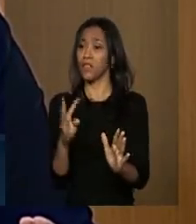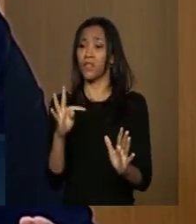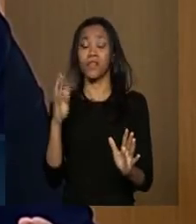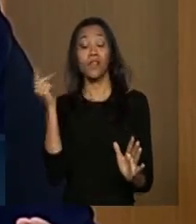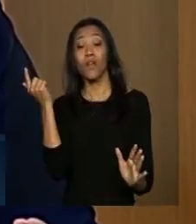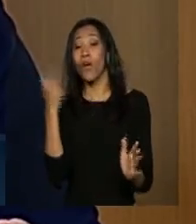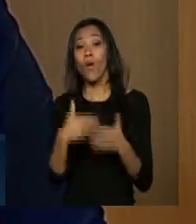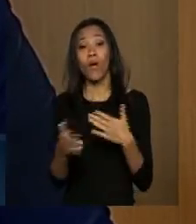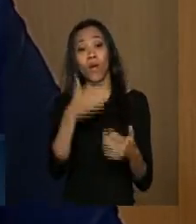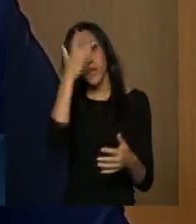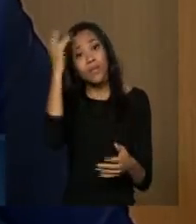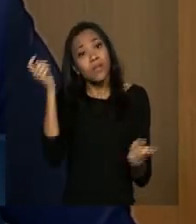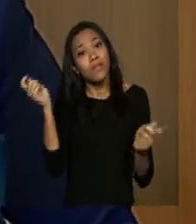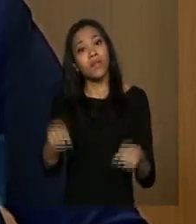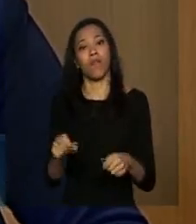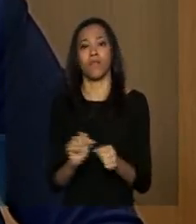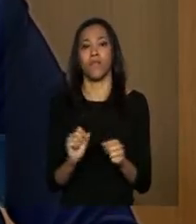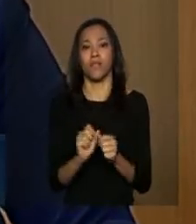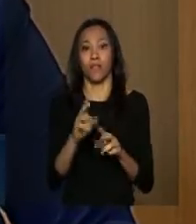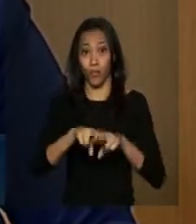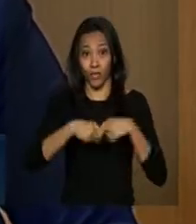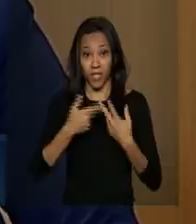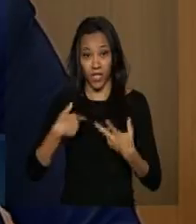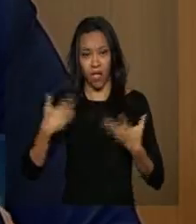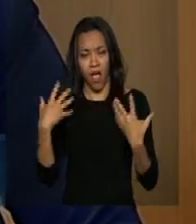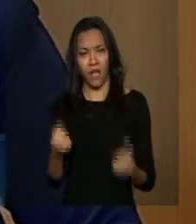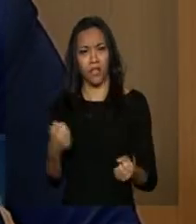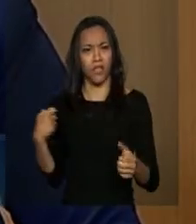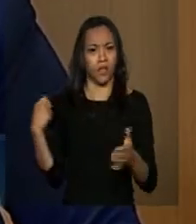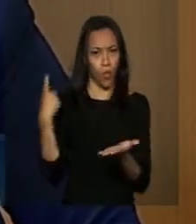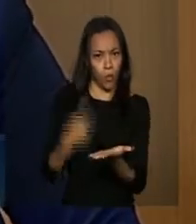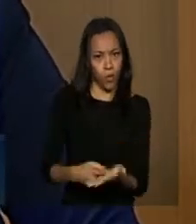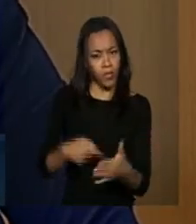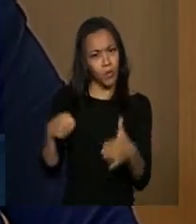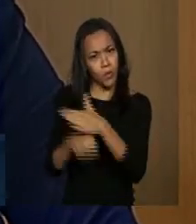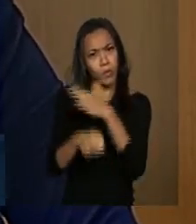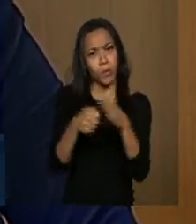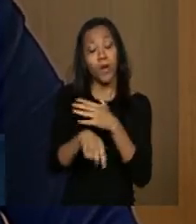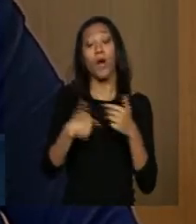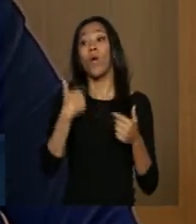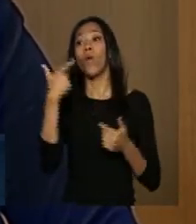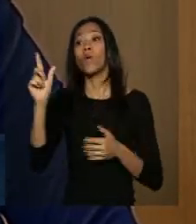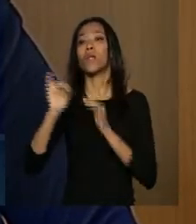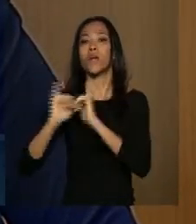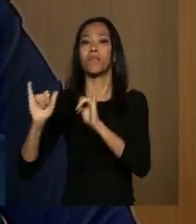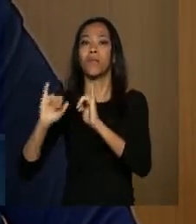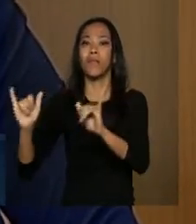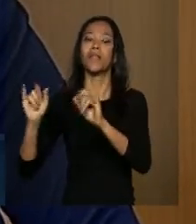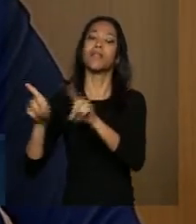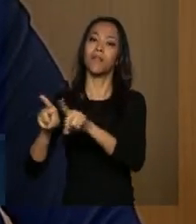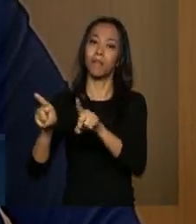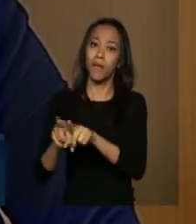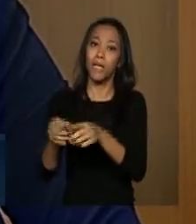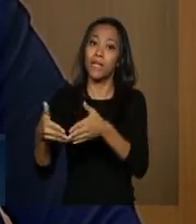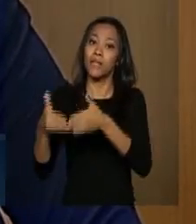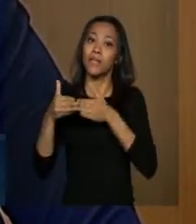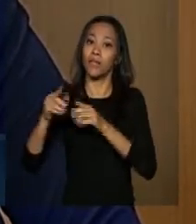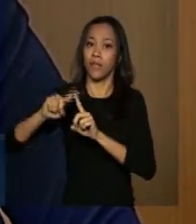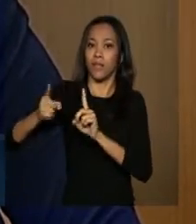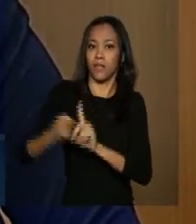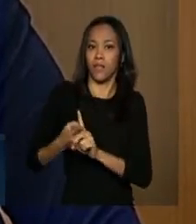todos nós. Por isso, eu me engajei tanto em todas essas campanhas. Eu participei da campanha também para licença maternidade, para aumentar